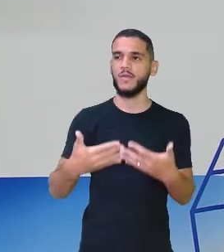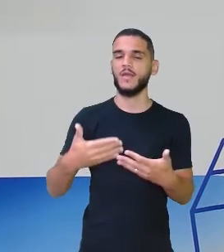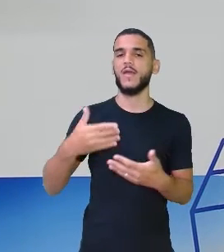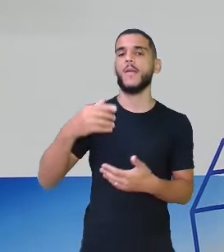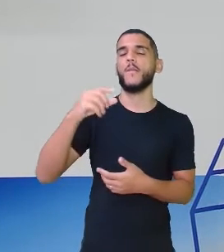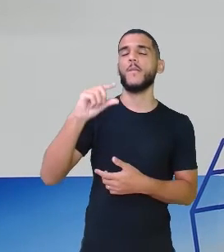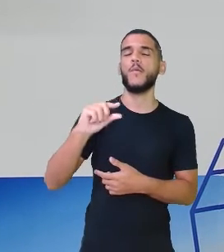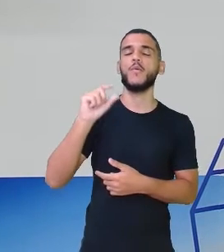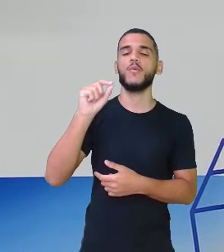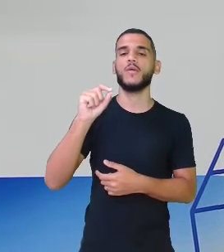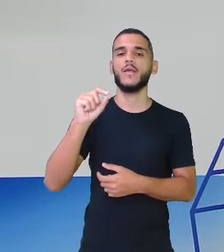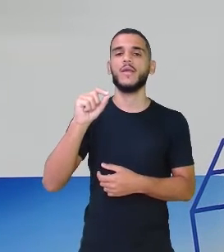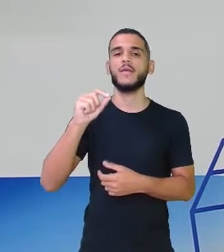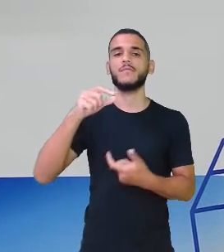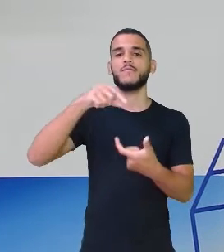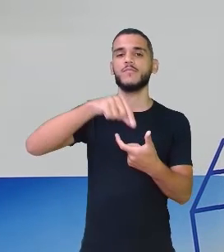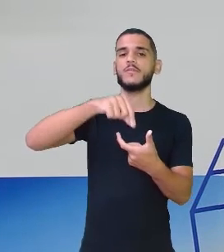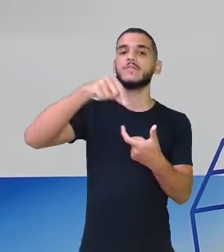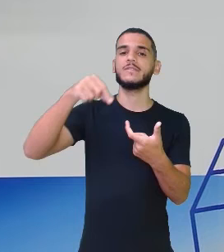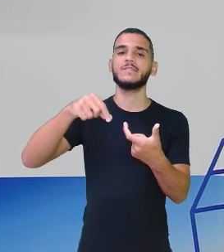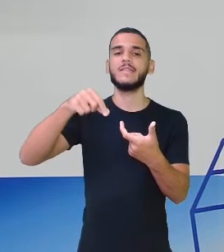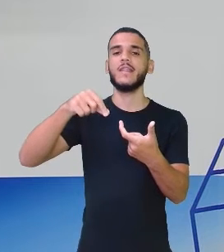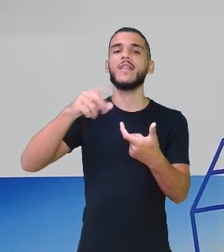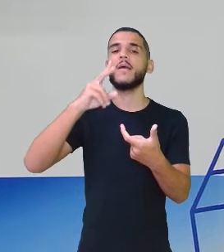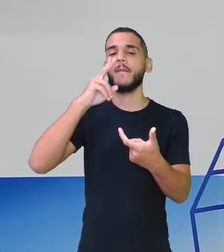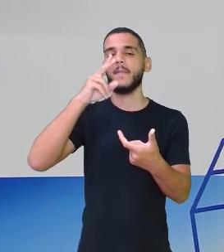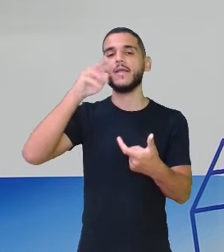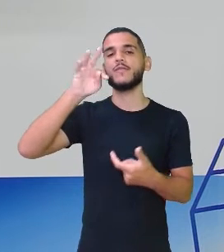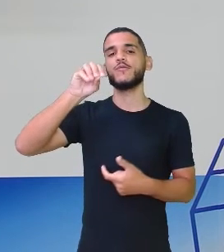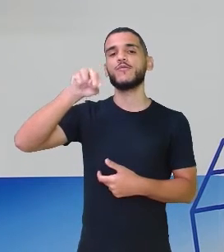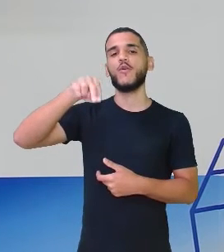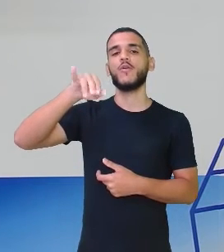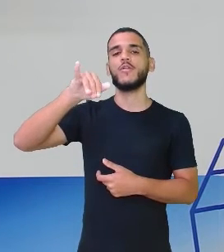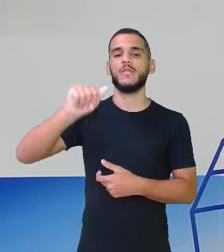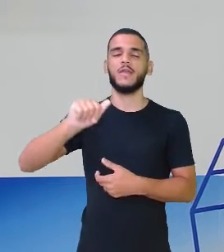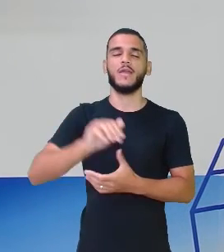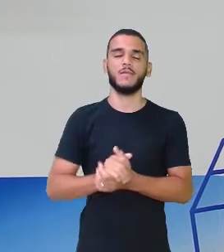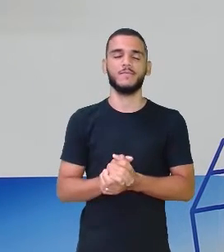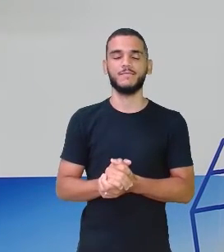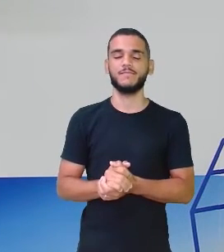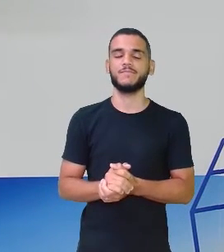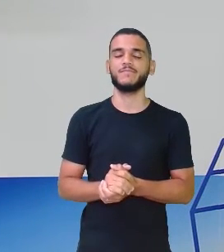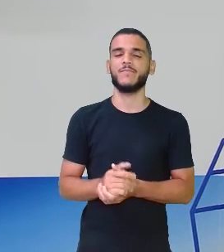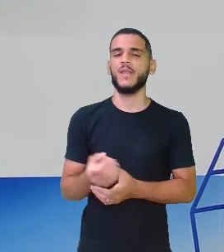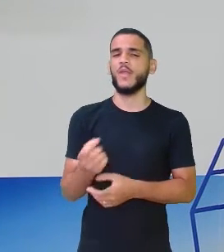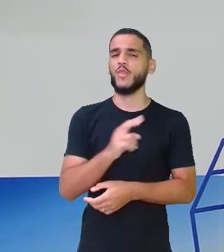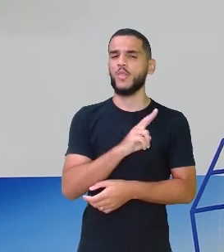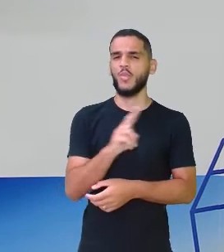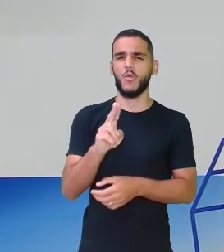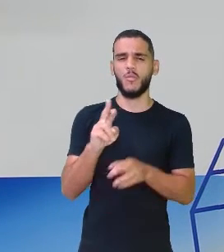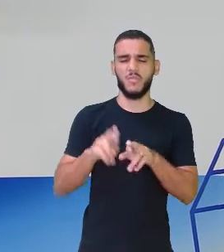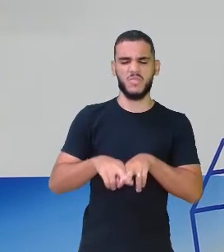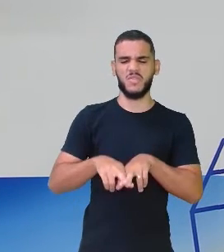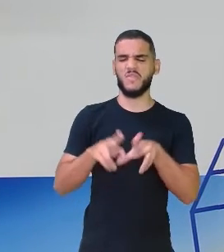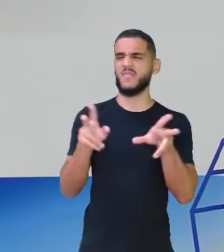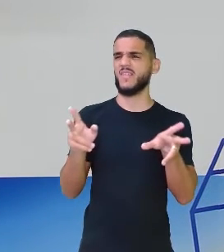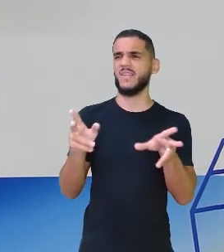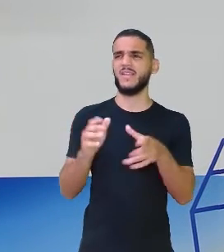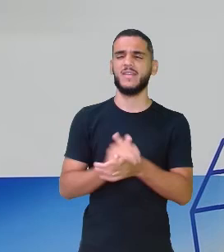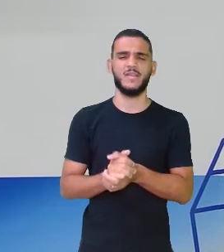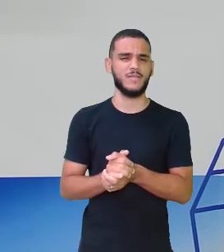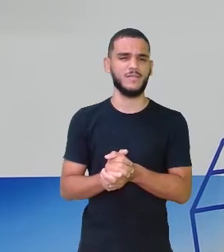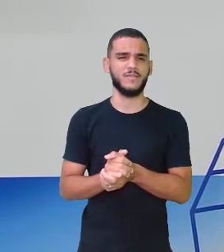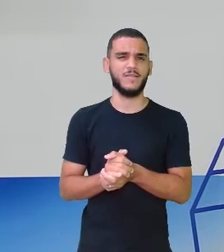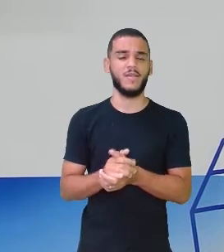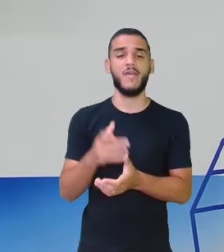sílaba tônica. Que nome esquisito, professor, é nada. O assunto é um docinho, como vocês sabem,